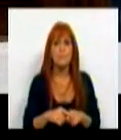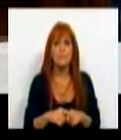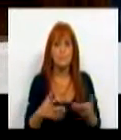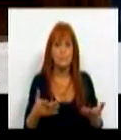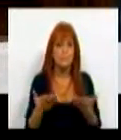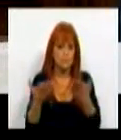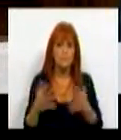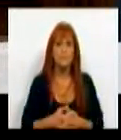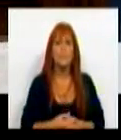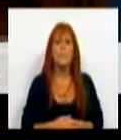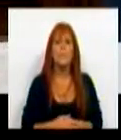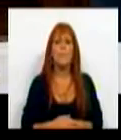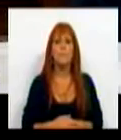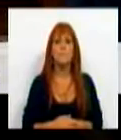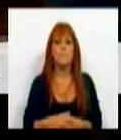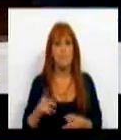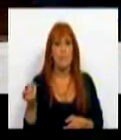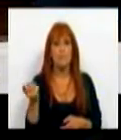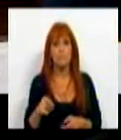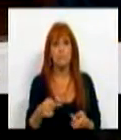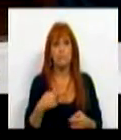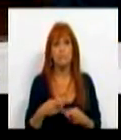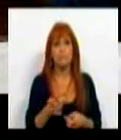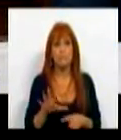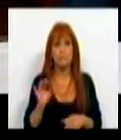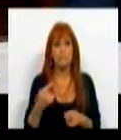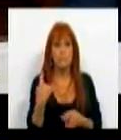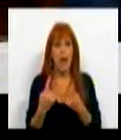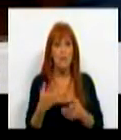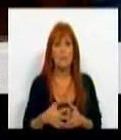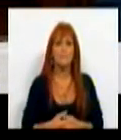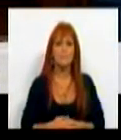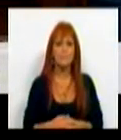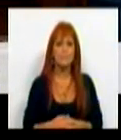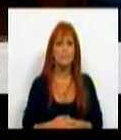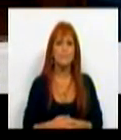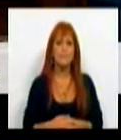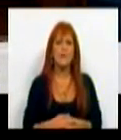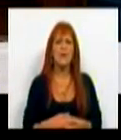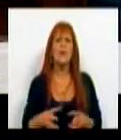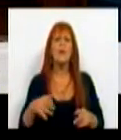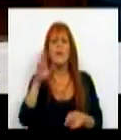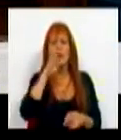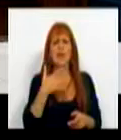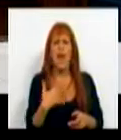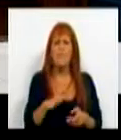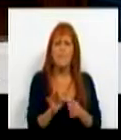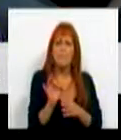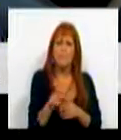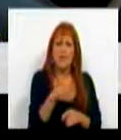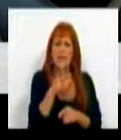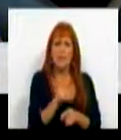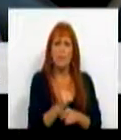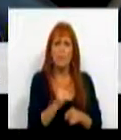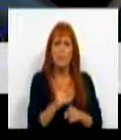projeto. E que se vieram a materializar alguns deles. Mas se quiser acrescentar e